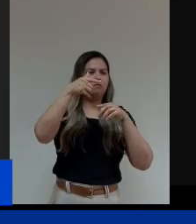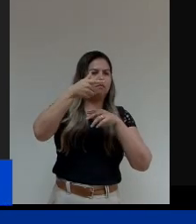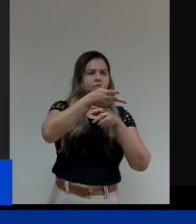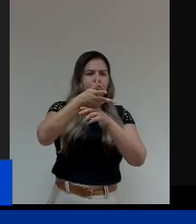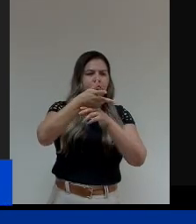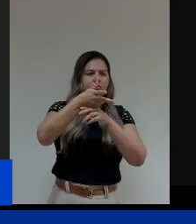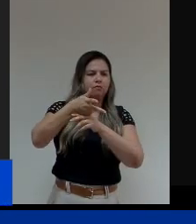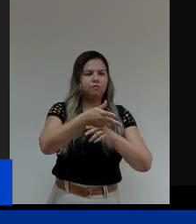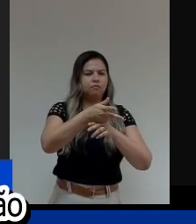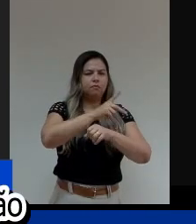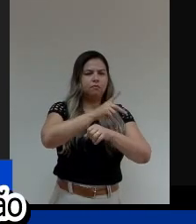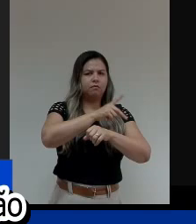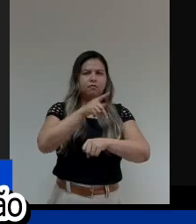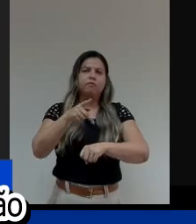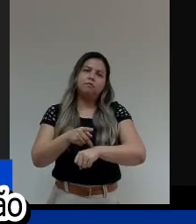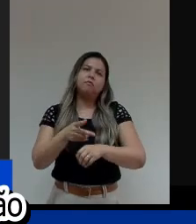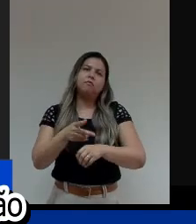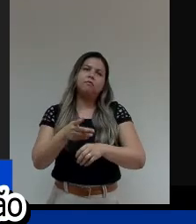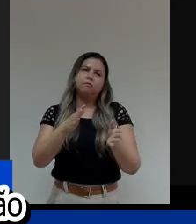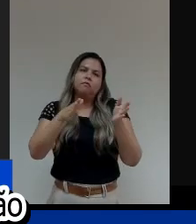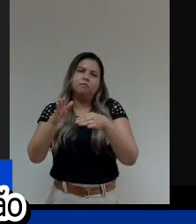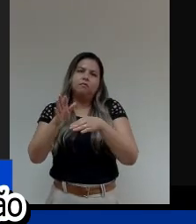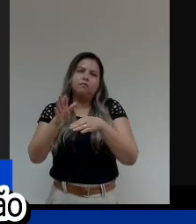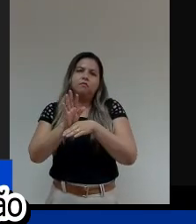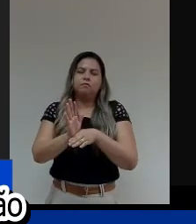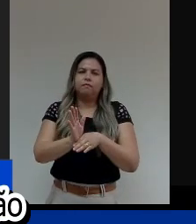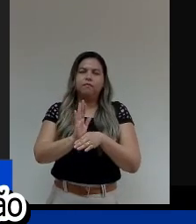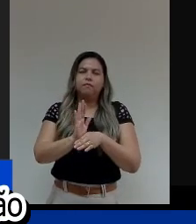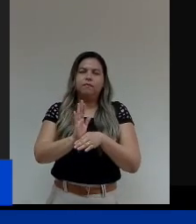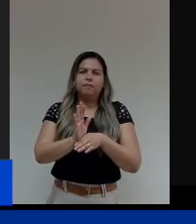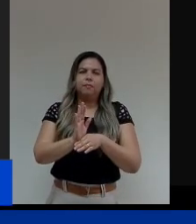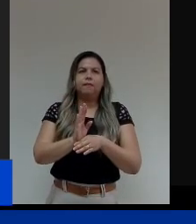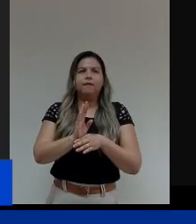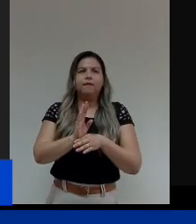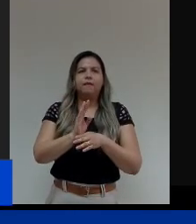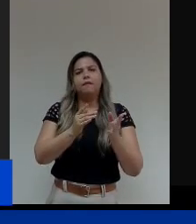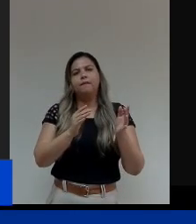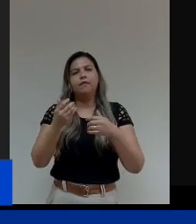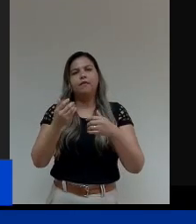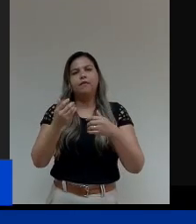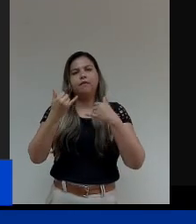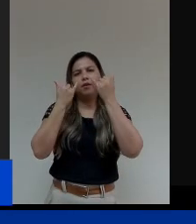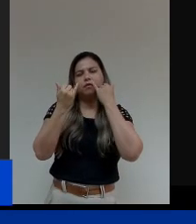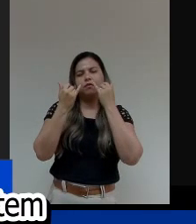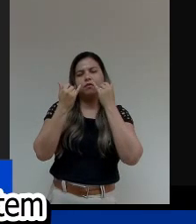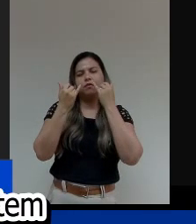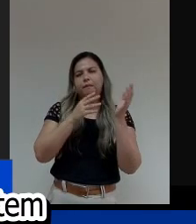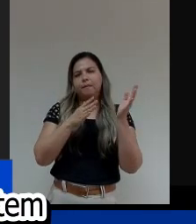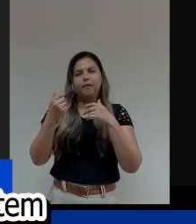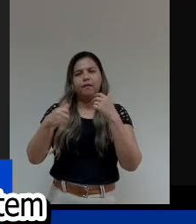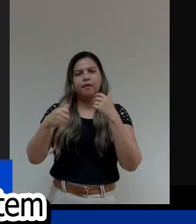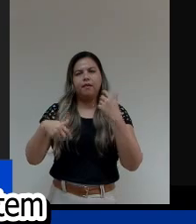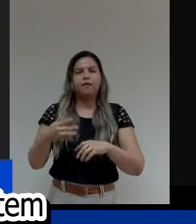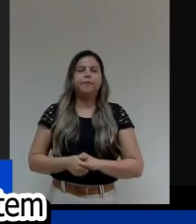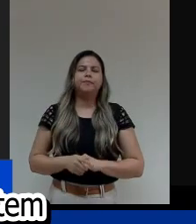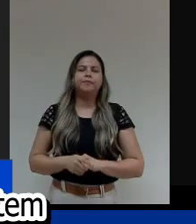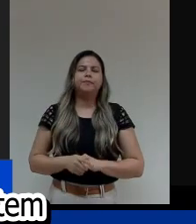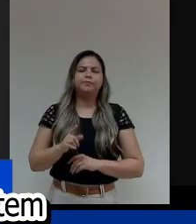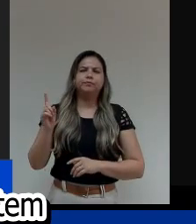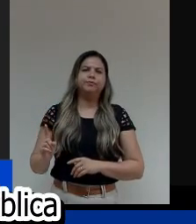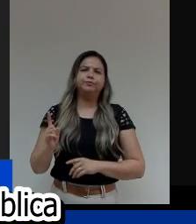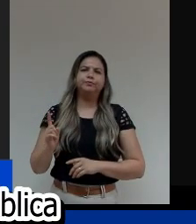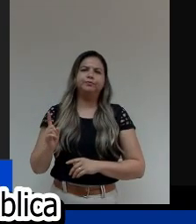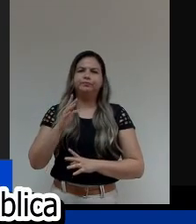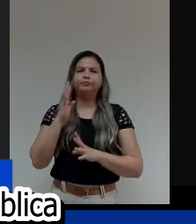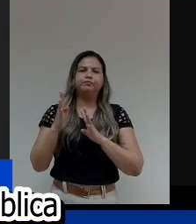a praça. É isso que passa enquanto esses dizeres vão rolando aí. Segundo o recorrente, o conteúdo do